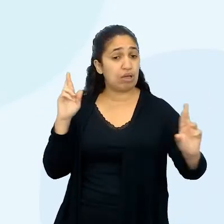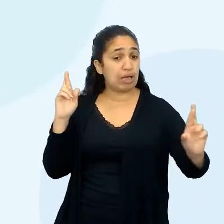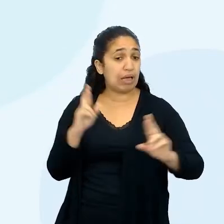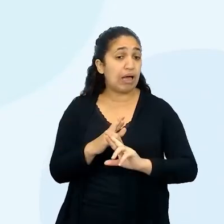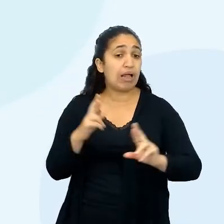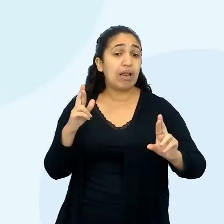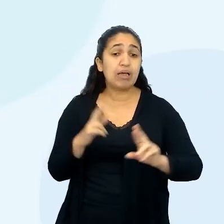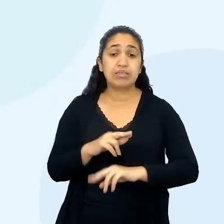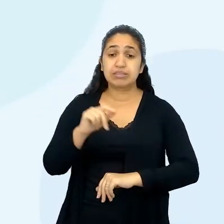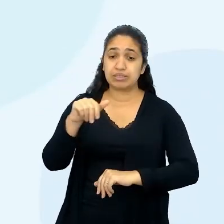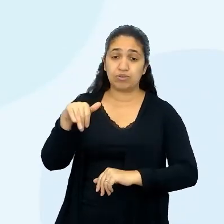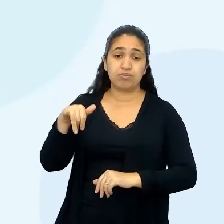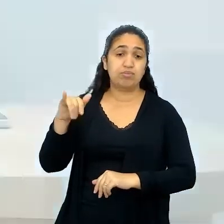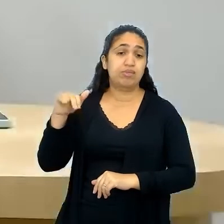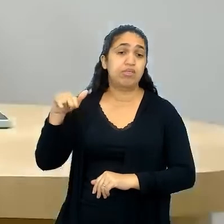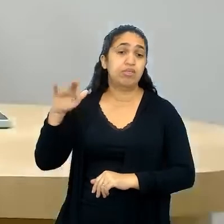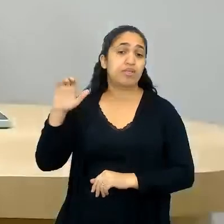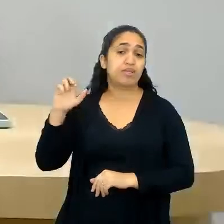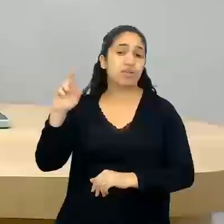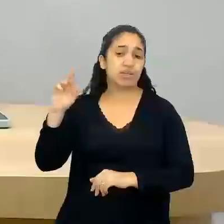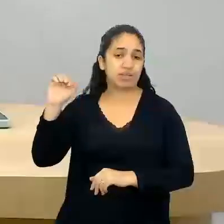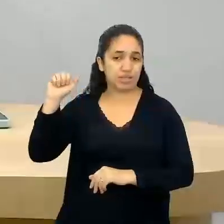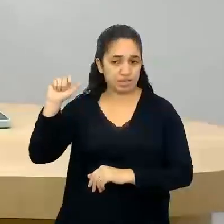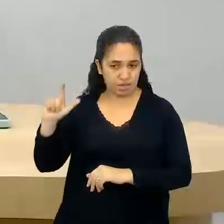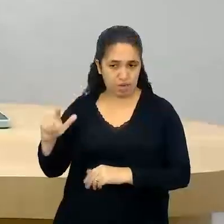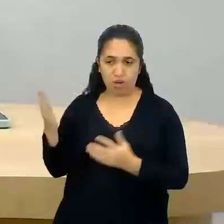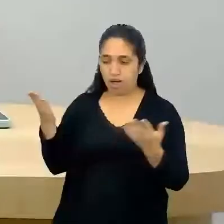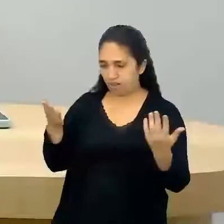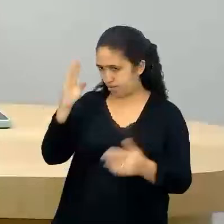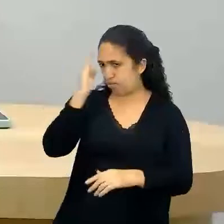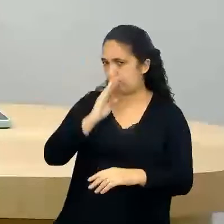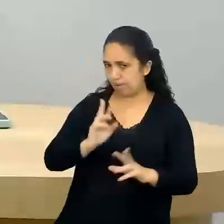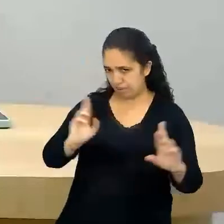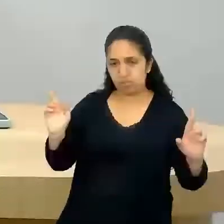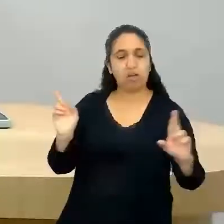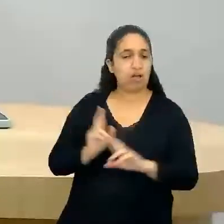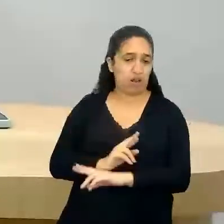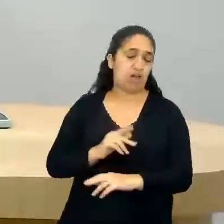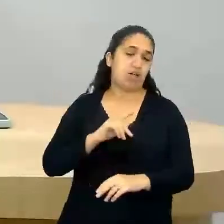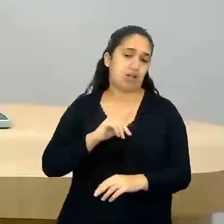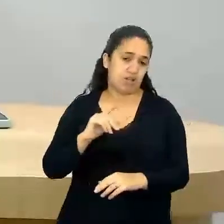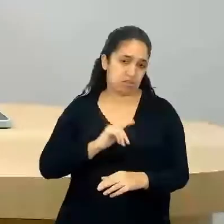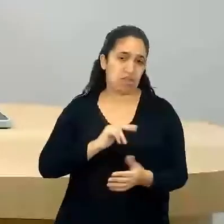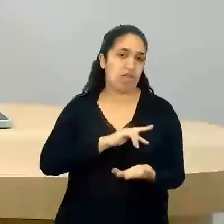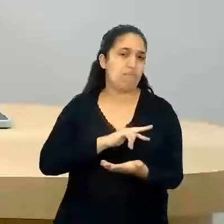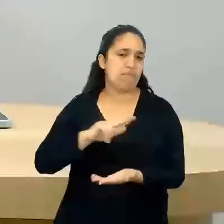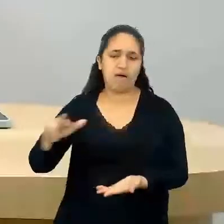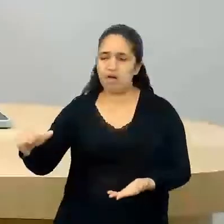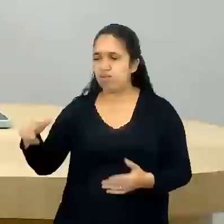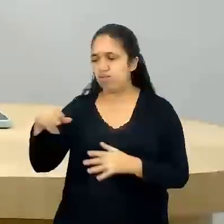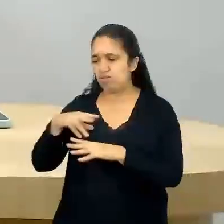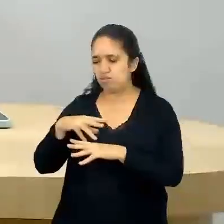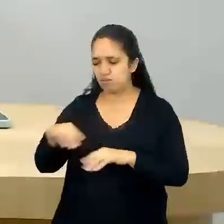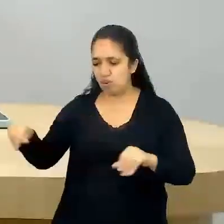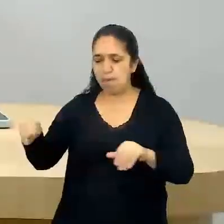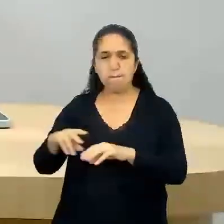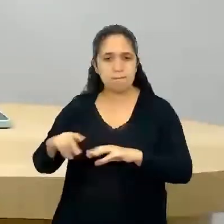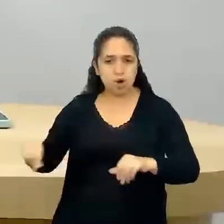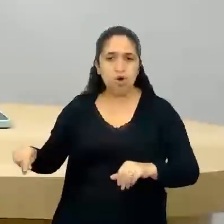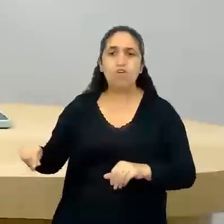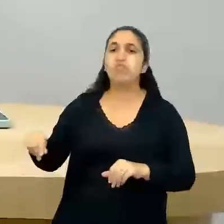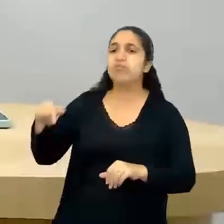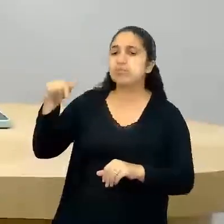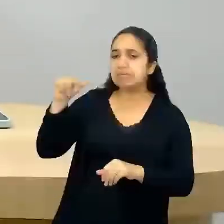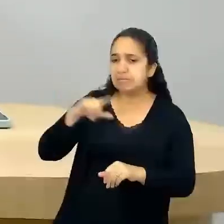com minerais, né? Aqui no Brasil nós temos essa relação, né? Boa parte aí dos nossos solos tem recursos